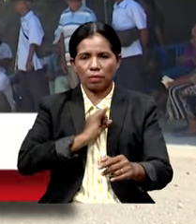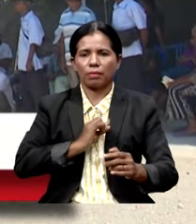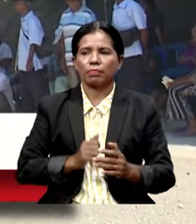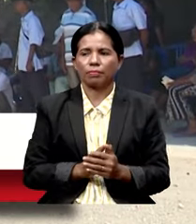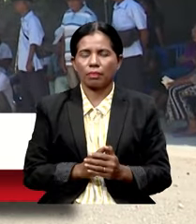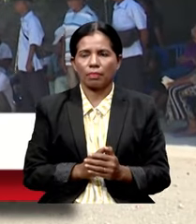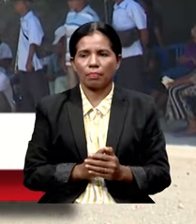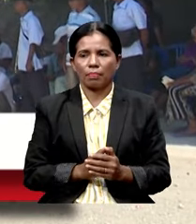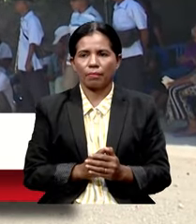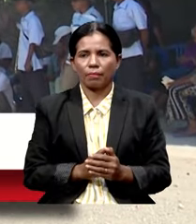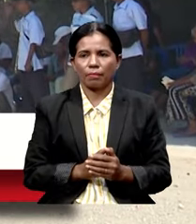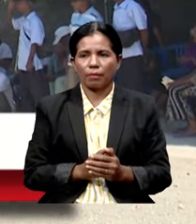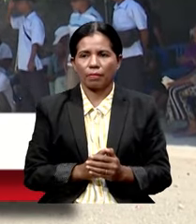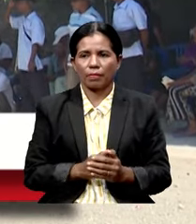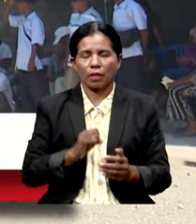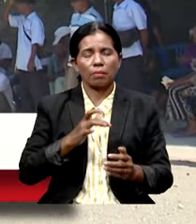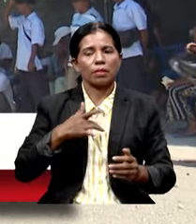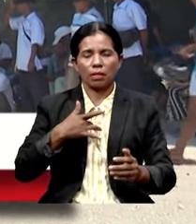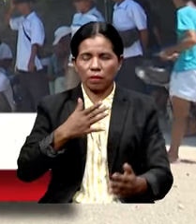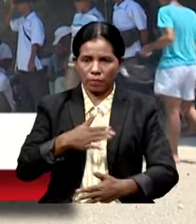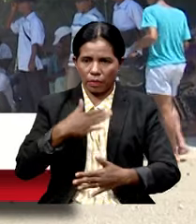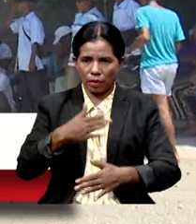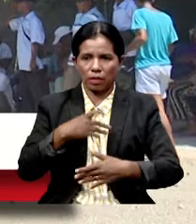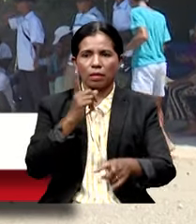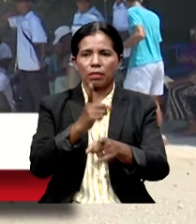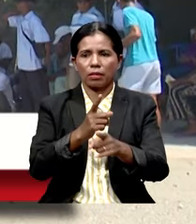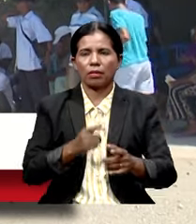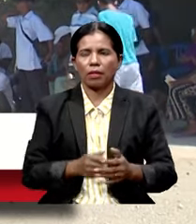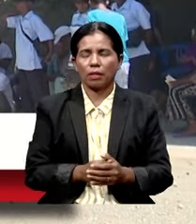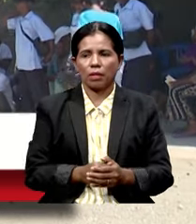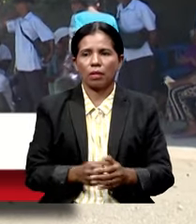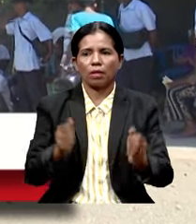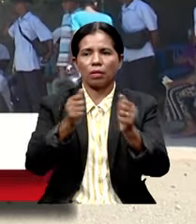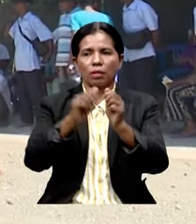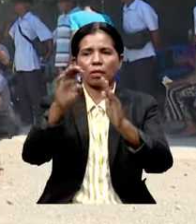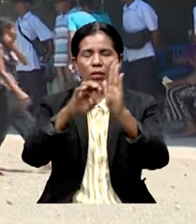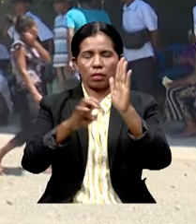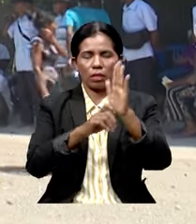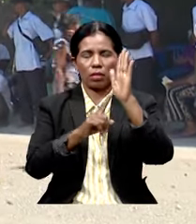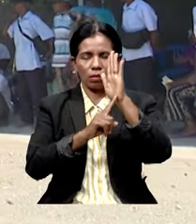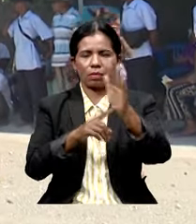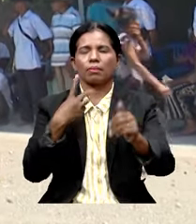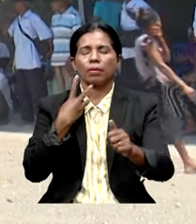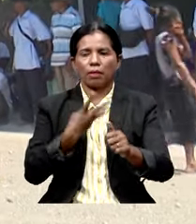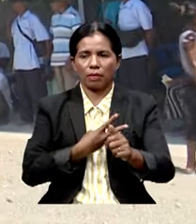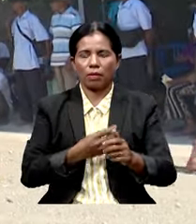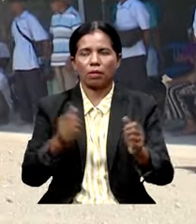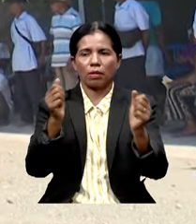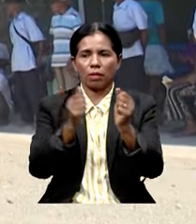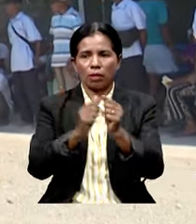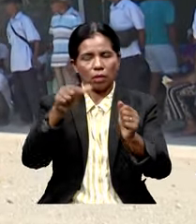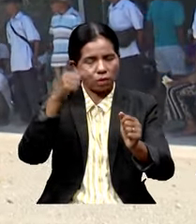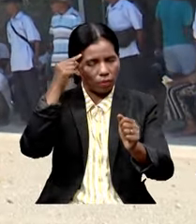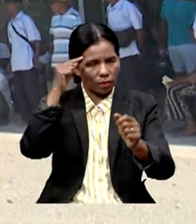a mim lá na xolok o bat neve mas está do forçai para a mim o